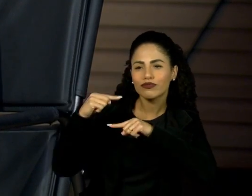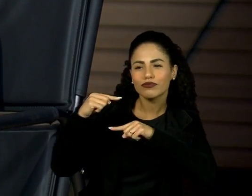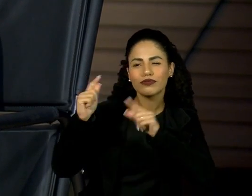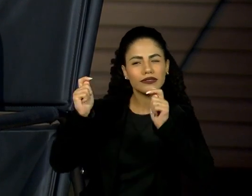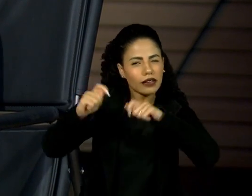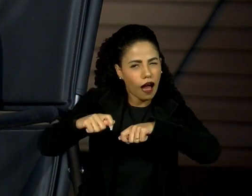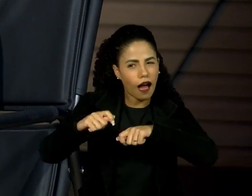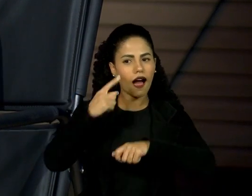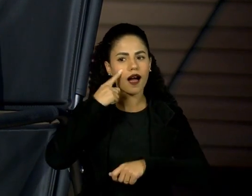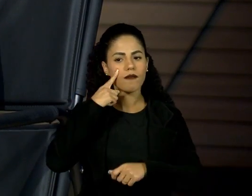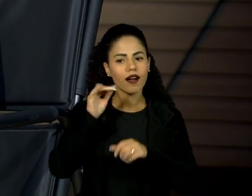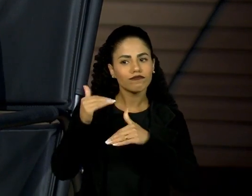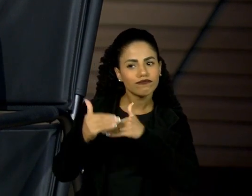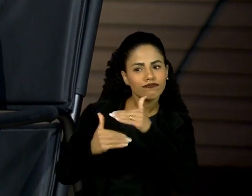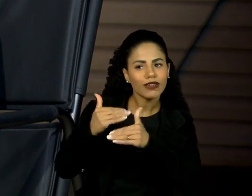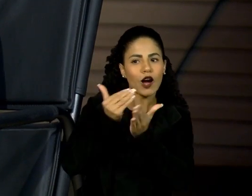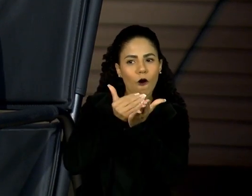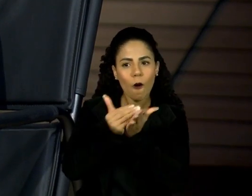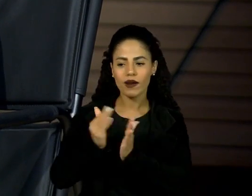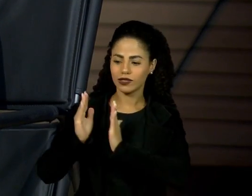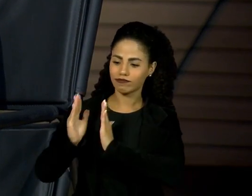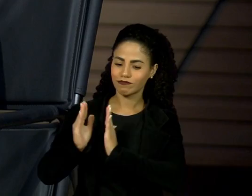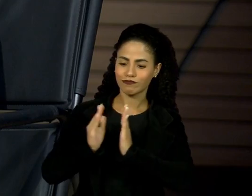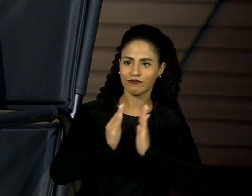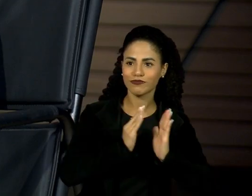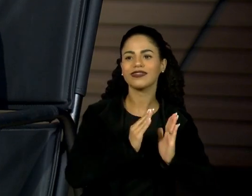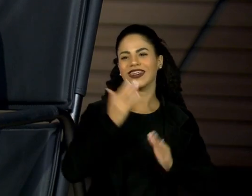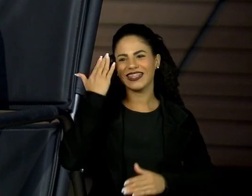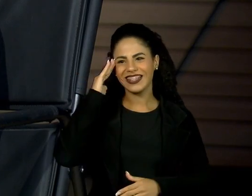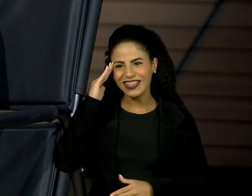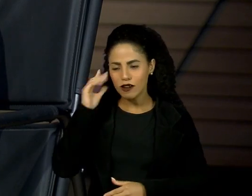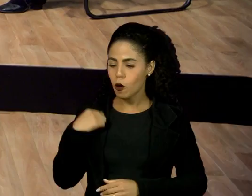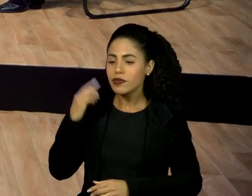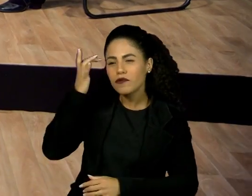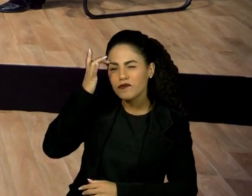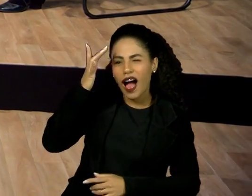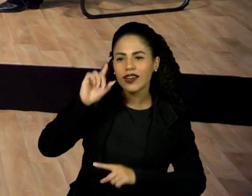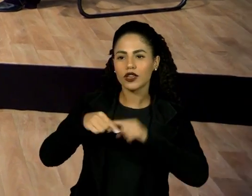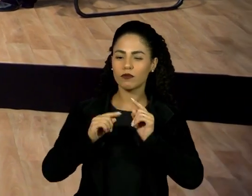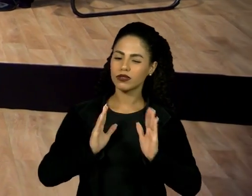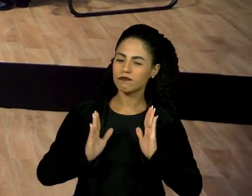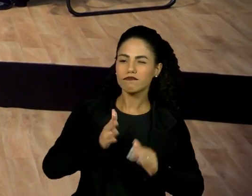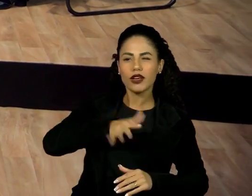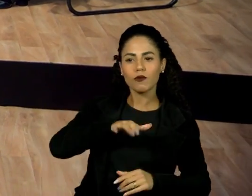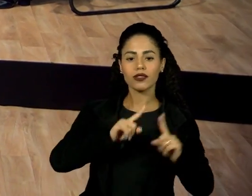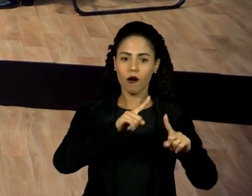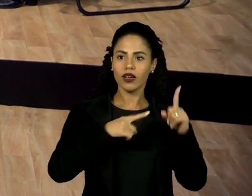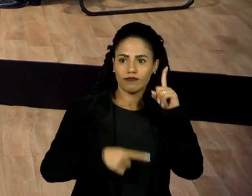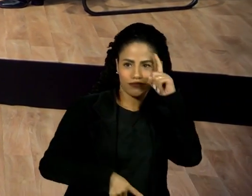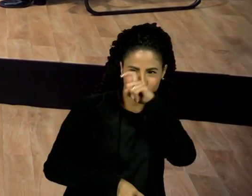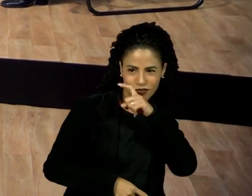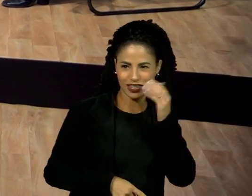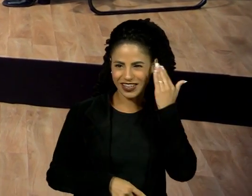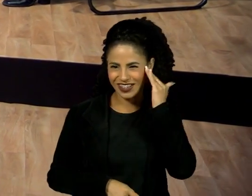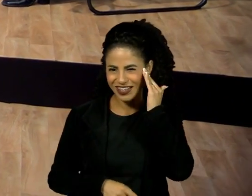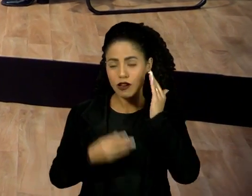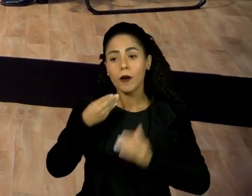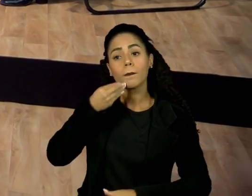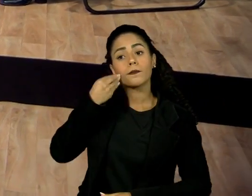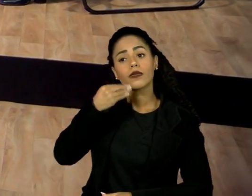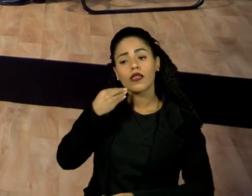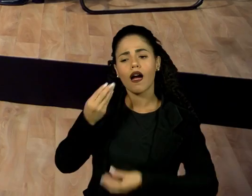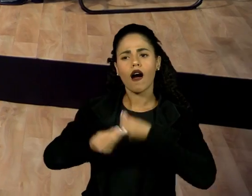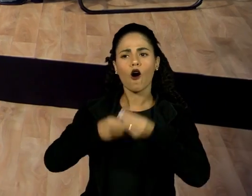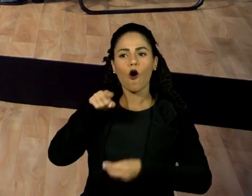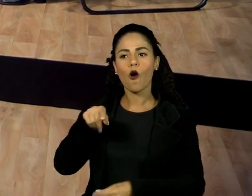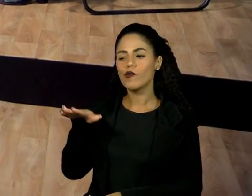e aí ir progredindo na dificuldade, né? E há contos muito interessantes, conto de escola, que fala da experiência